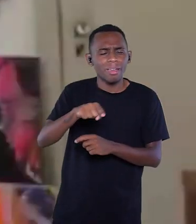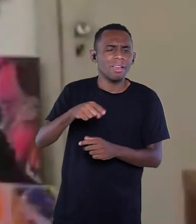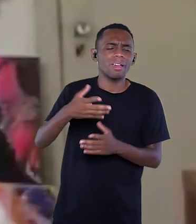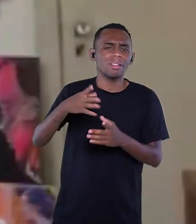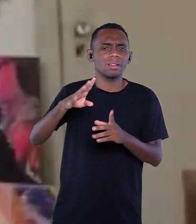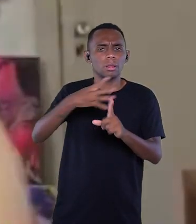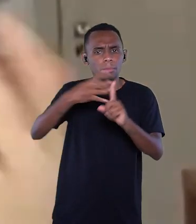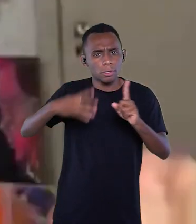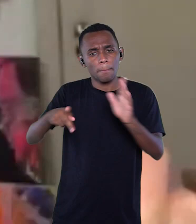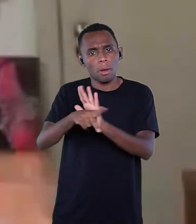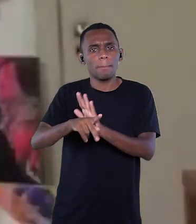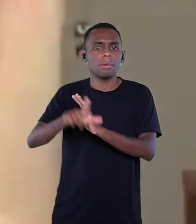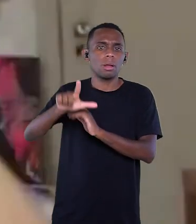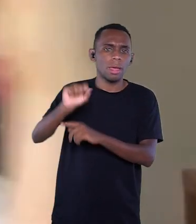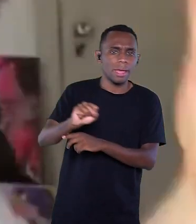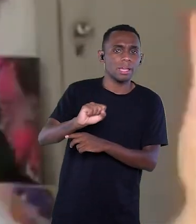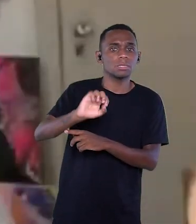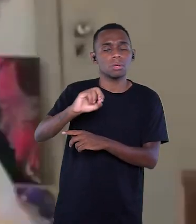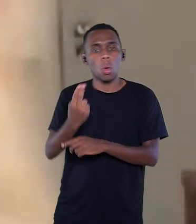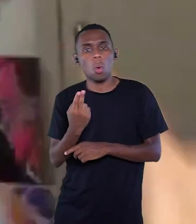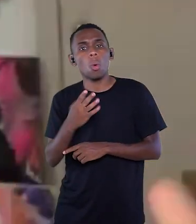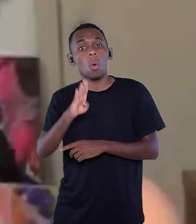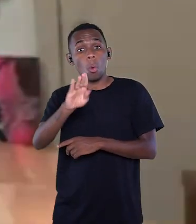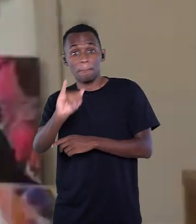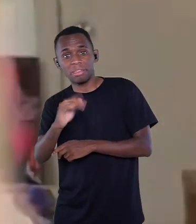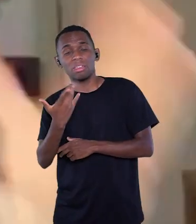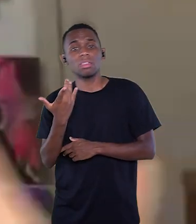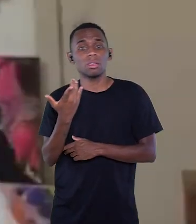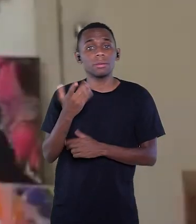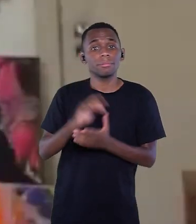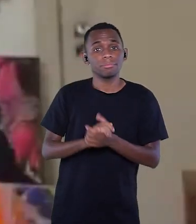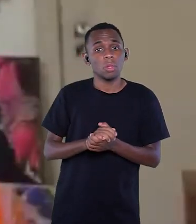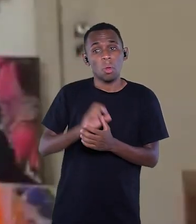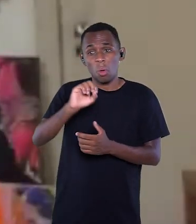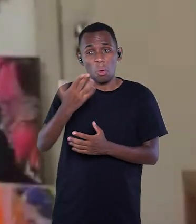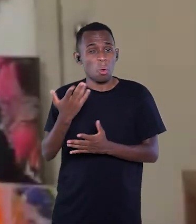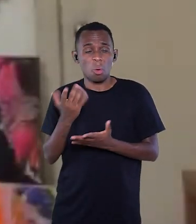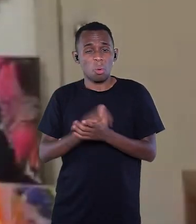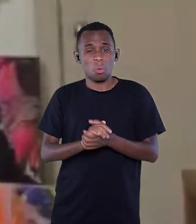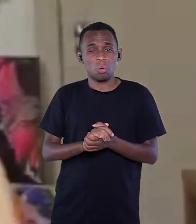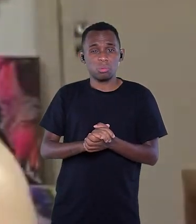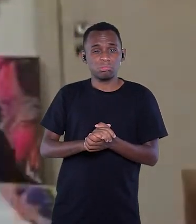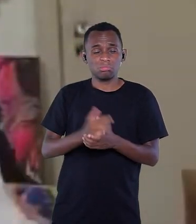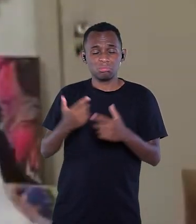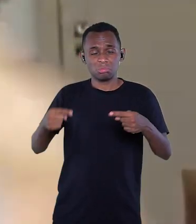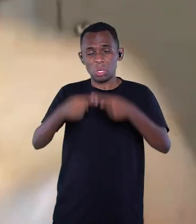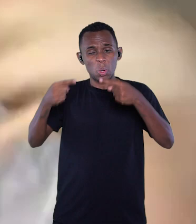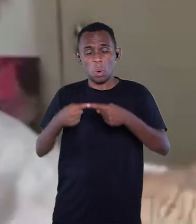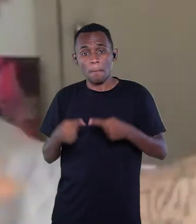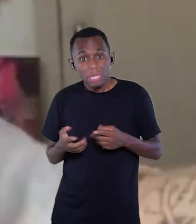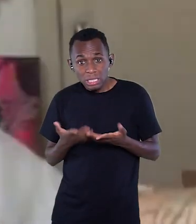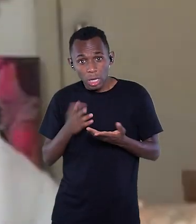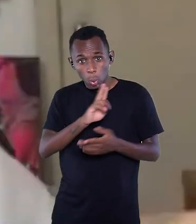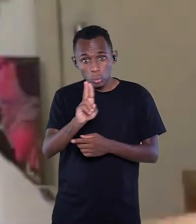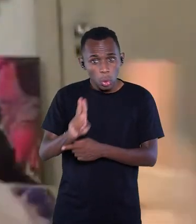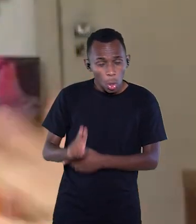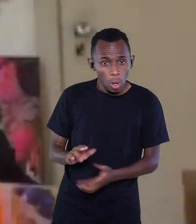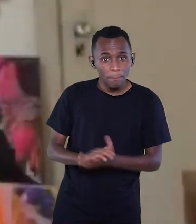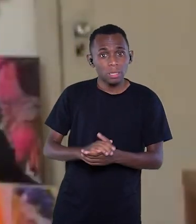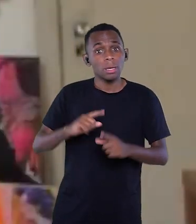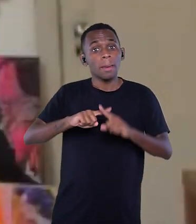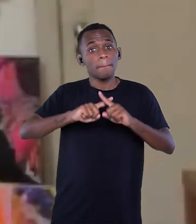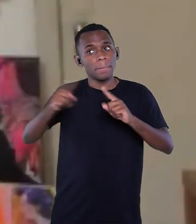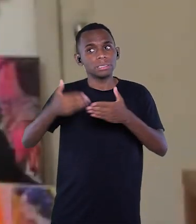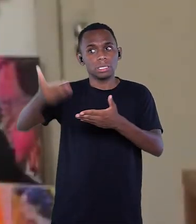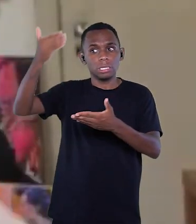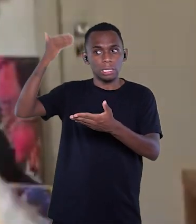lésbica ou bissexual, ou outras coisas, né? Ou nem se identifica com esses nomes necessariamente, porque historicamente eles ainda não eram